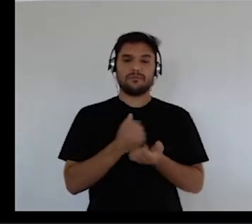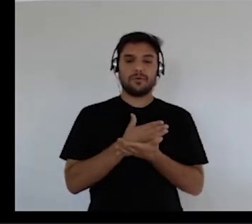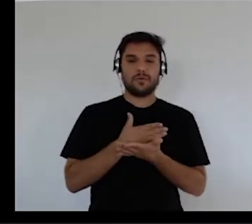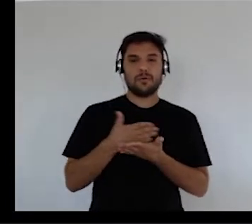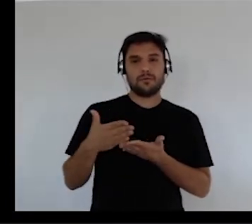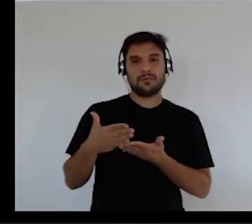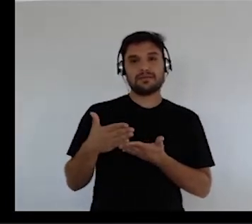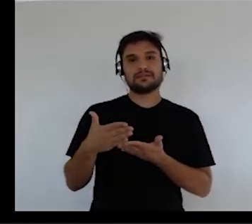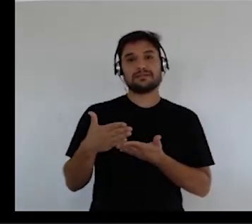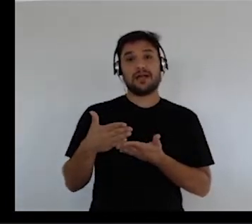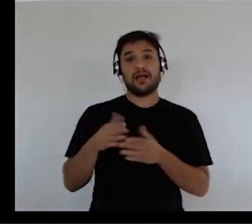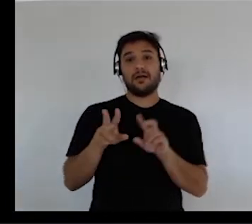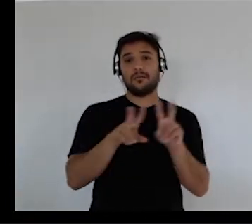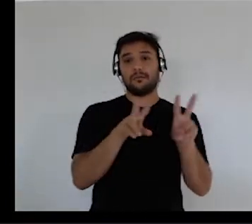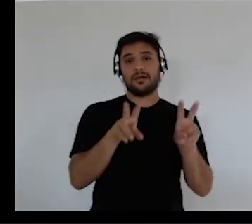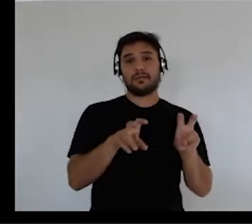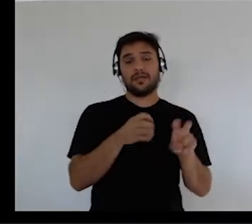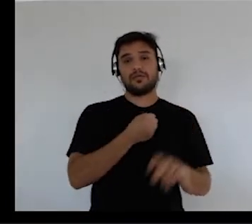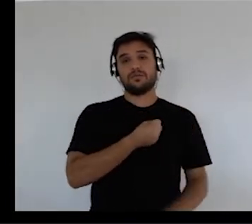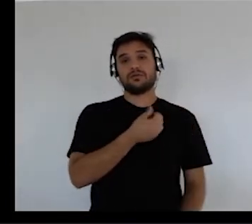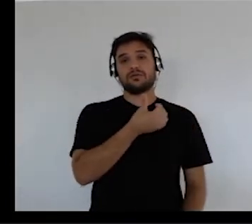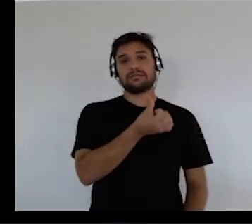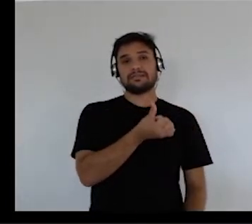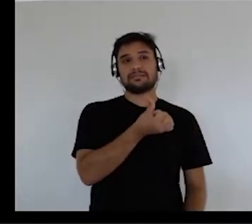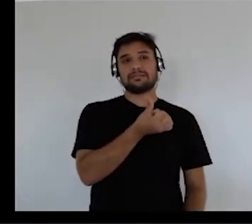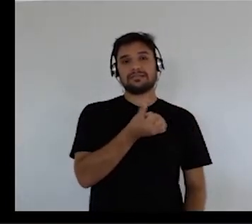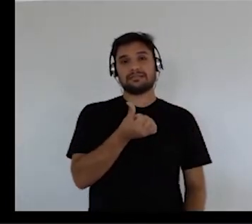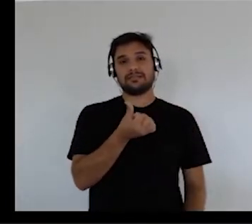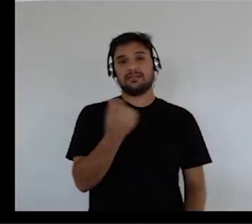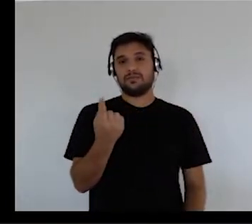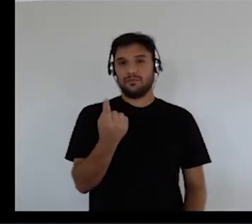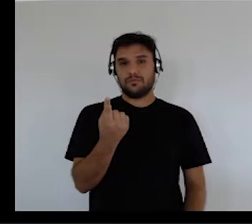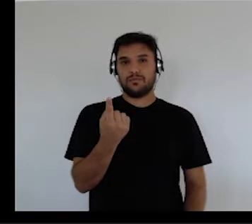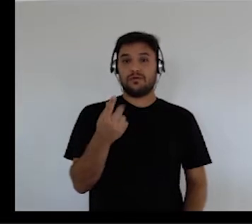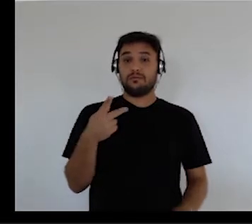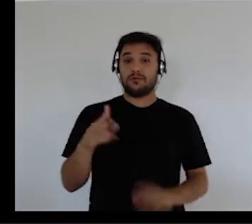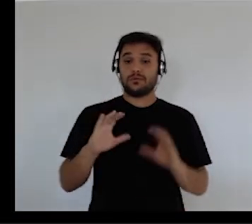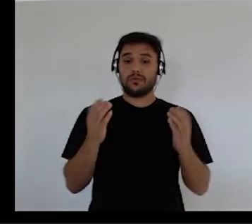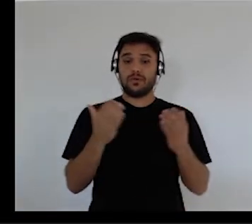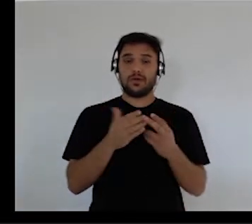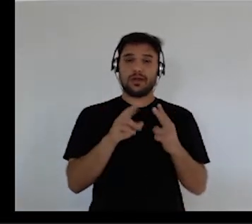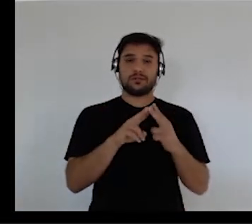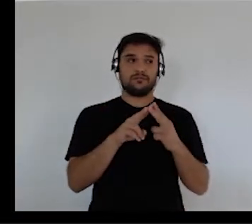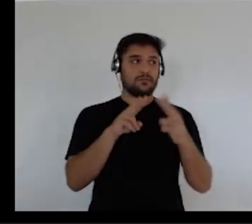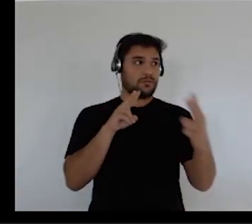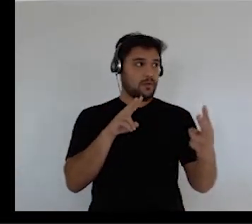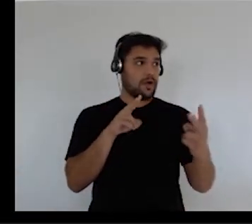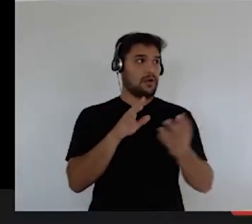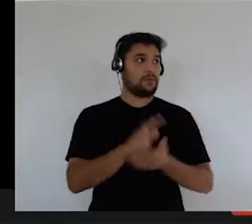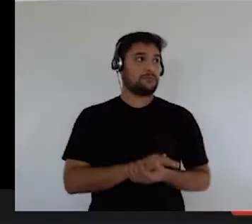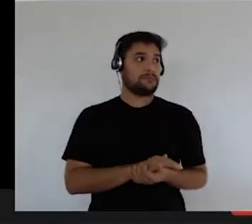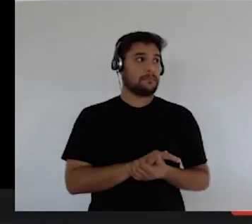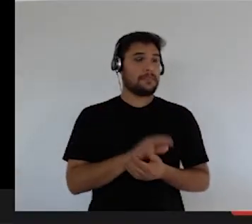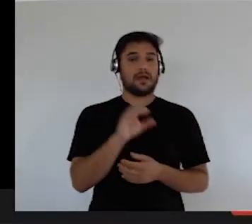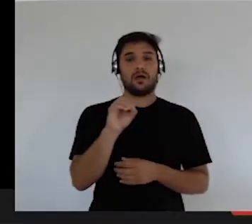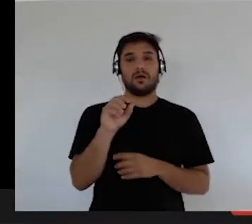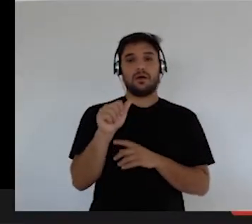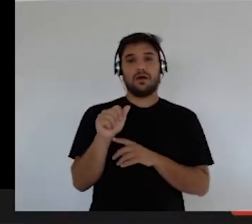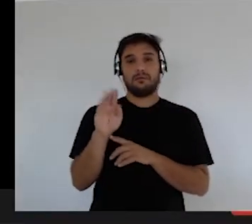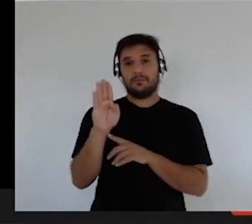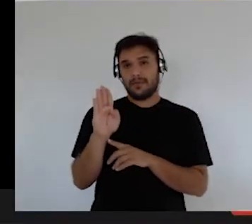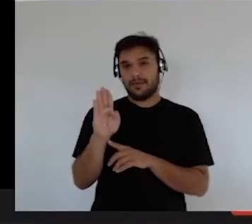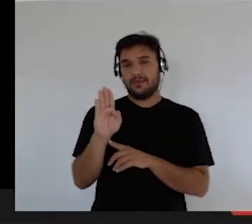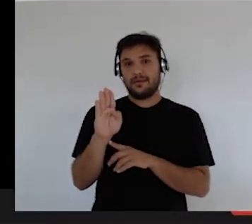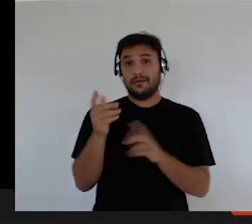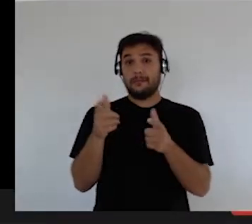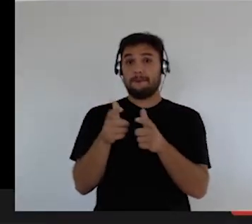início ao painel 161 do Congresso Digital da OAB,